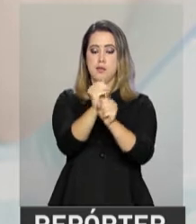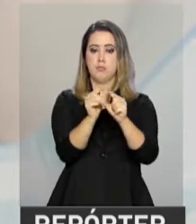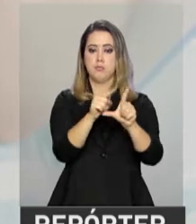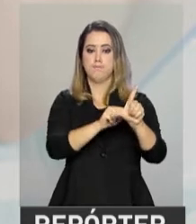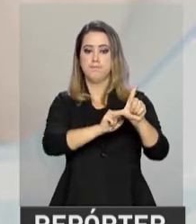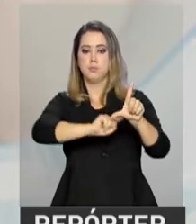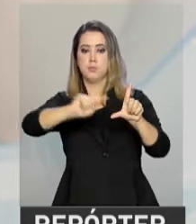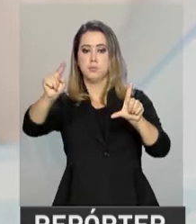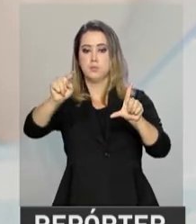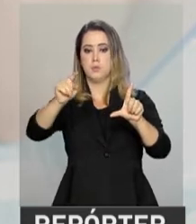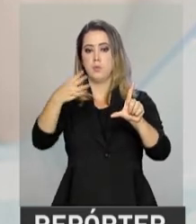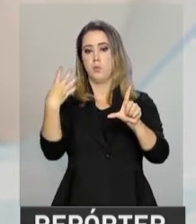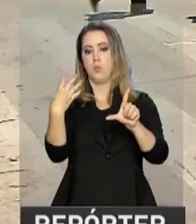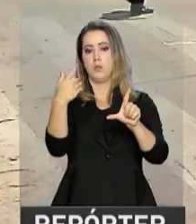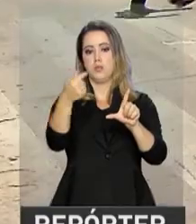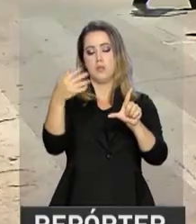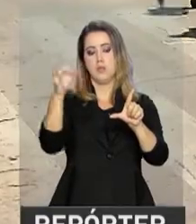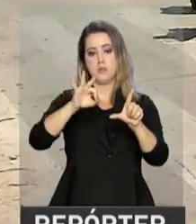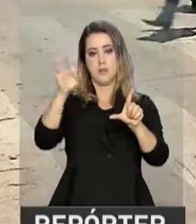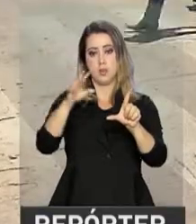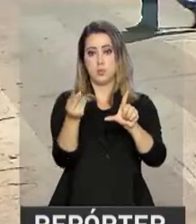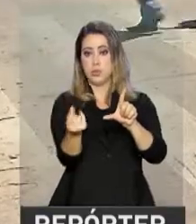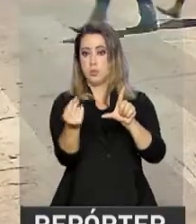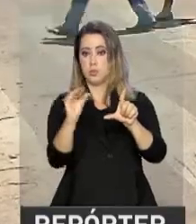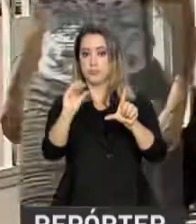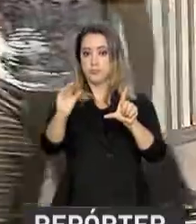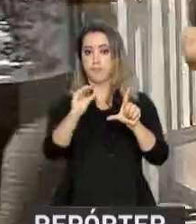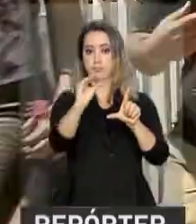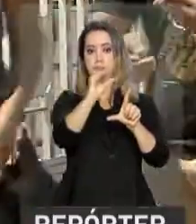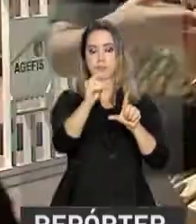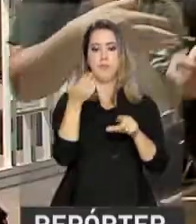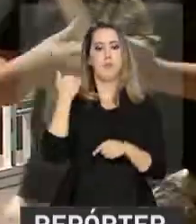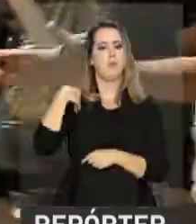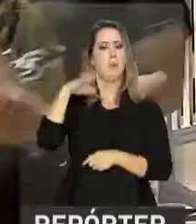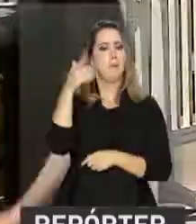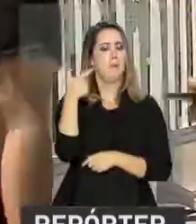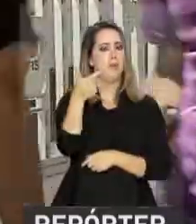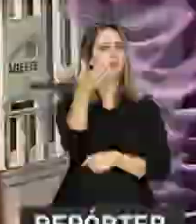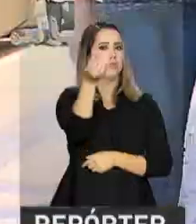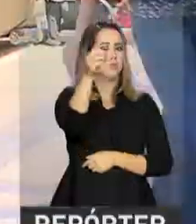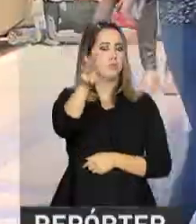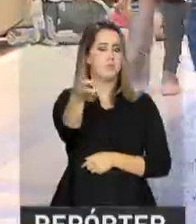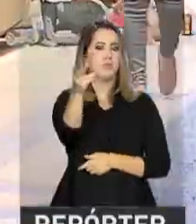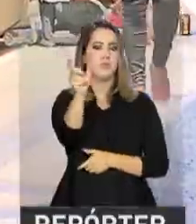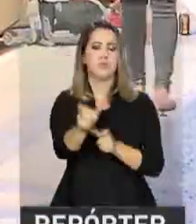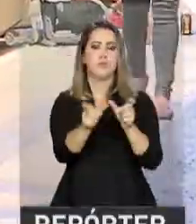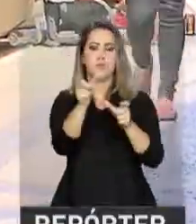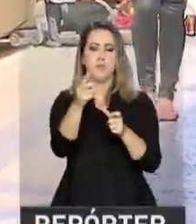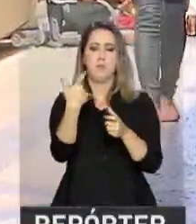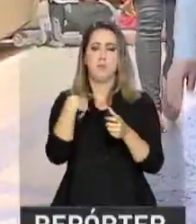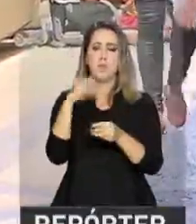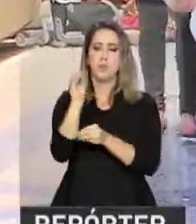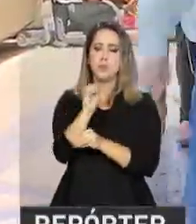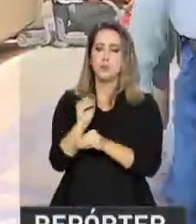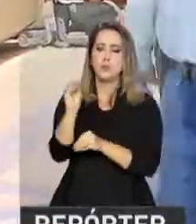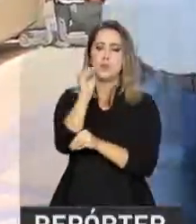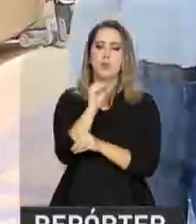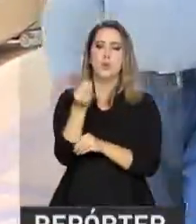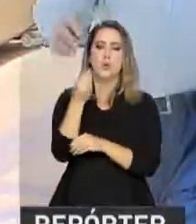em 47%. Nesse mesmo período, foram realizados mais de 26 milhões de procedimentos em